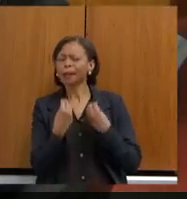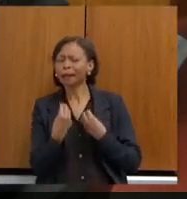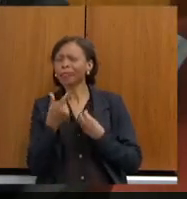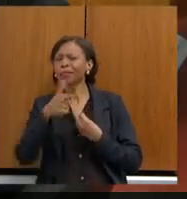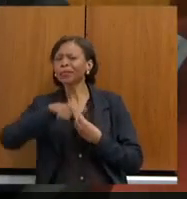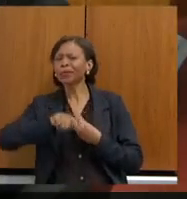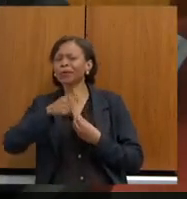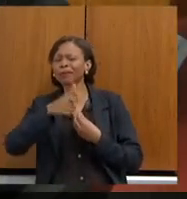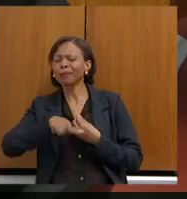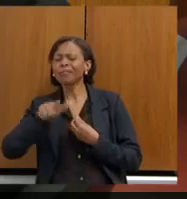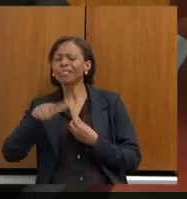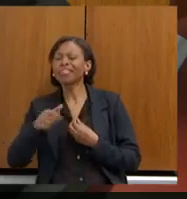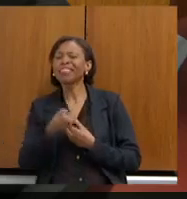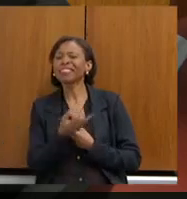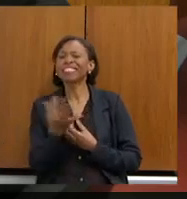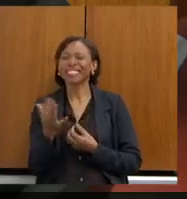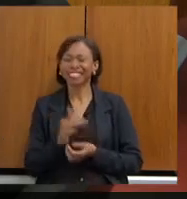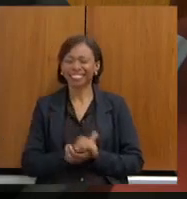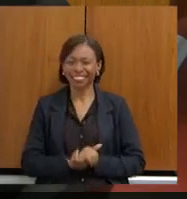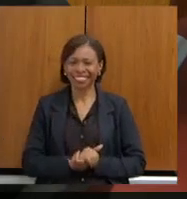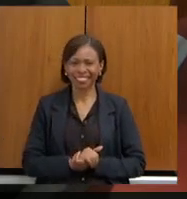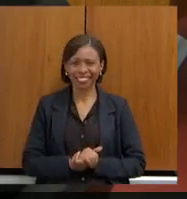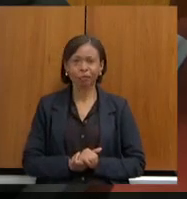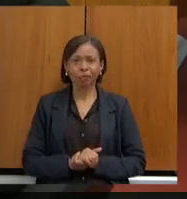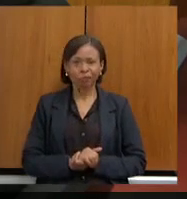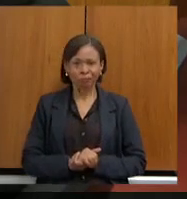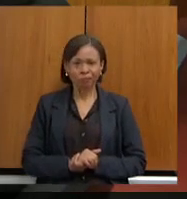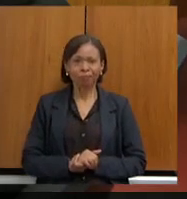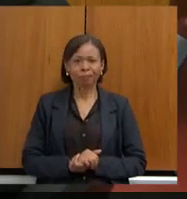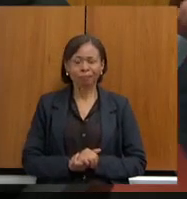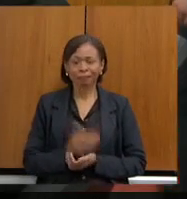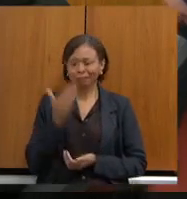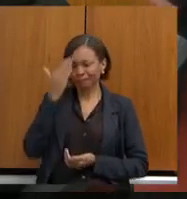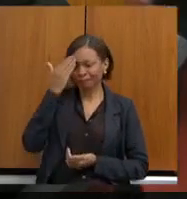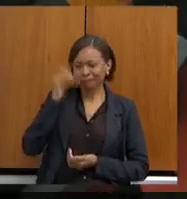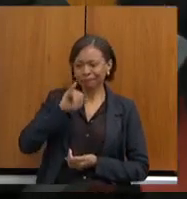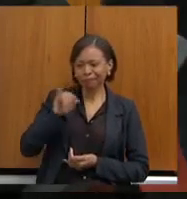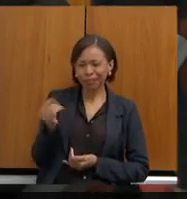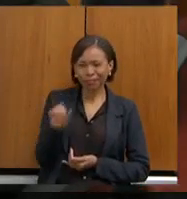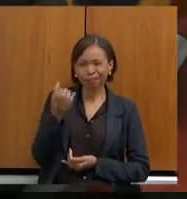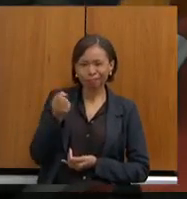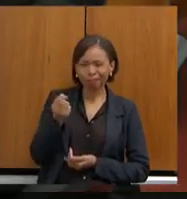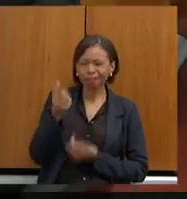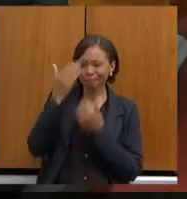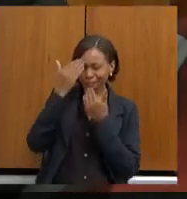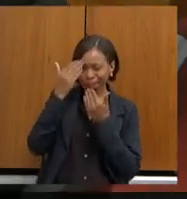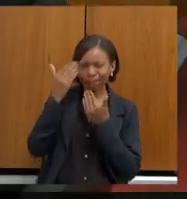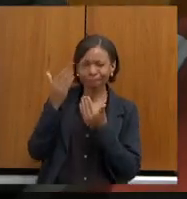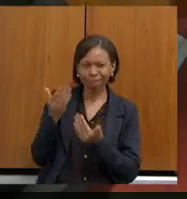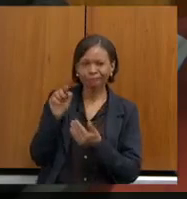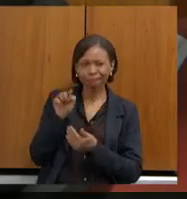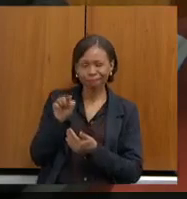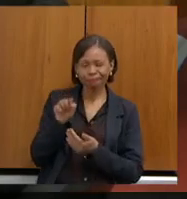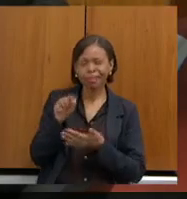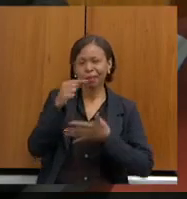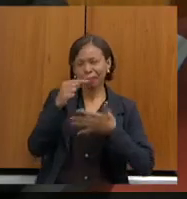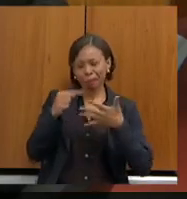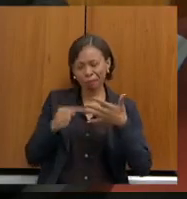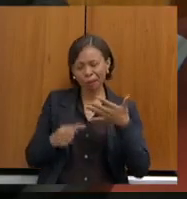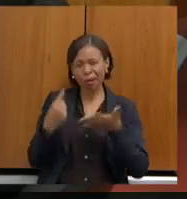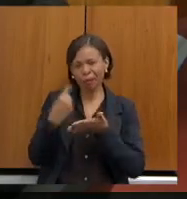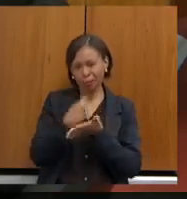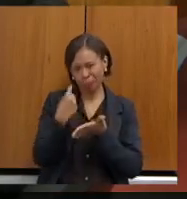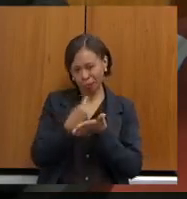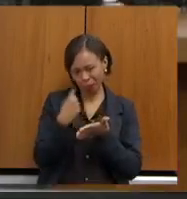o carro Deputado João Leite agradeço aí pelas colocações pelas